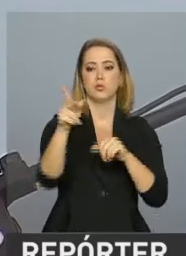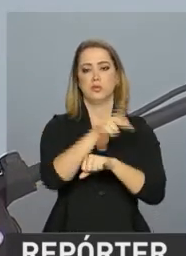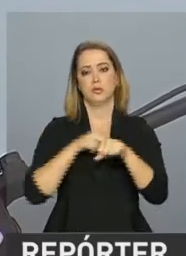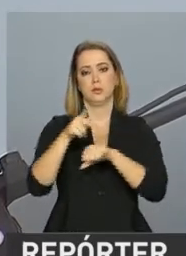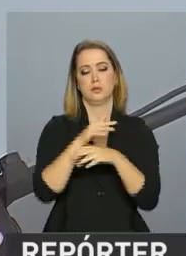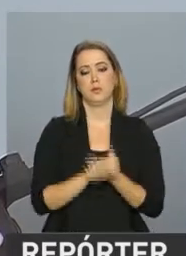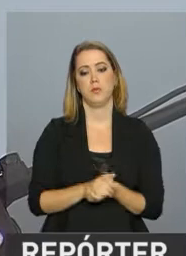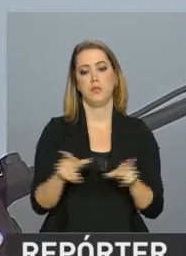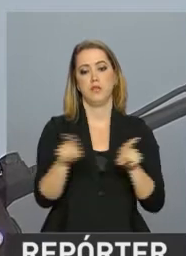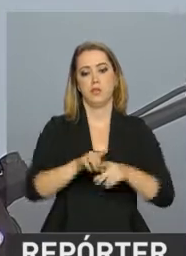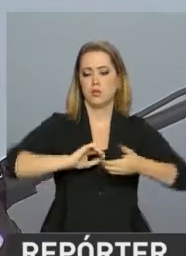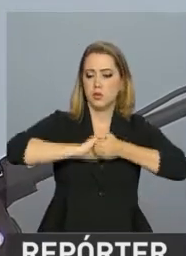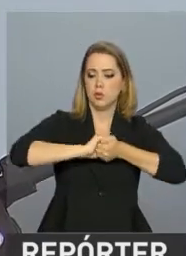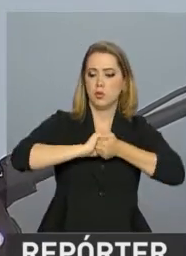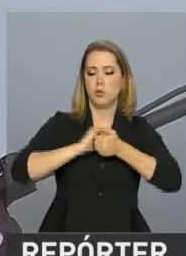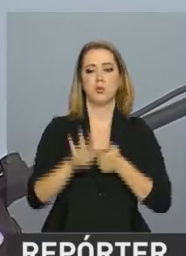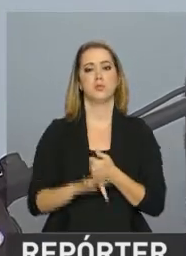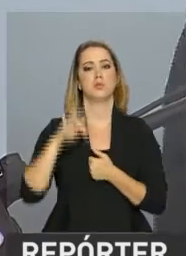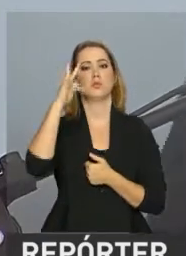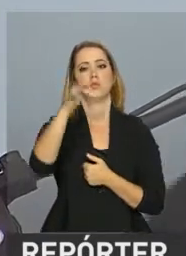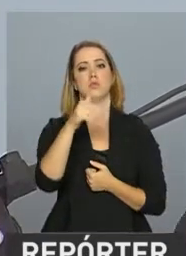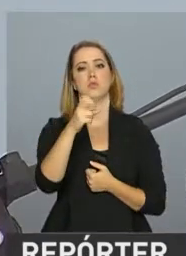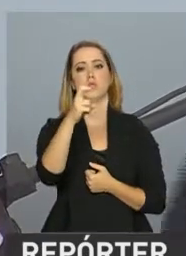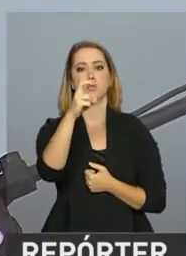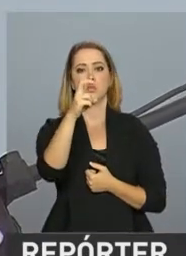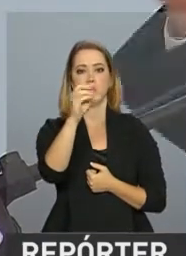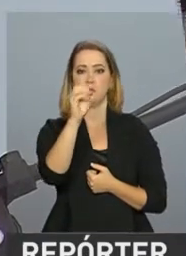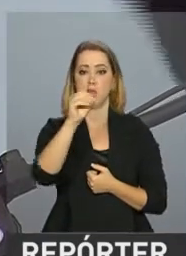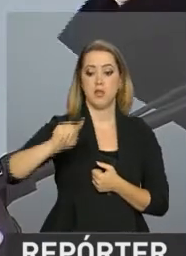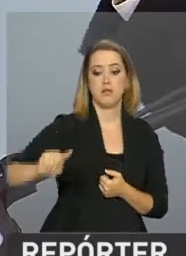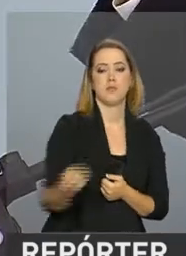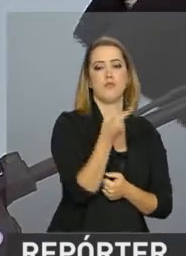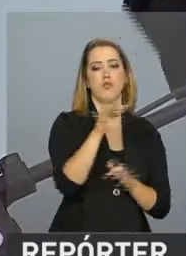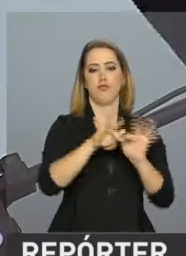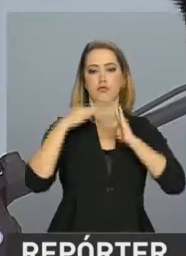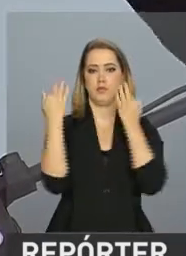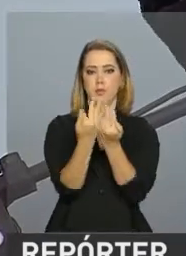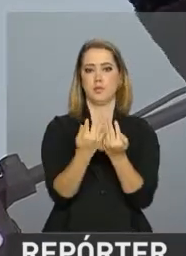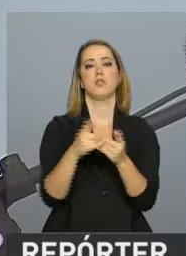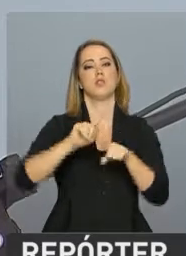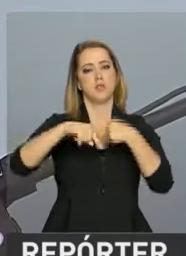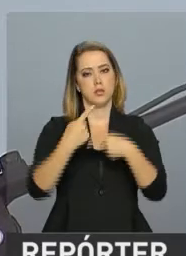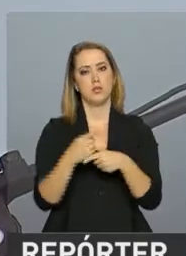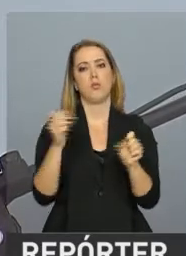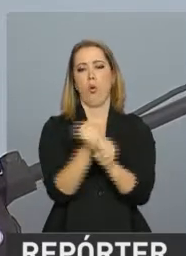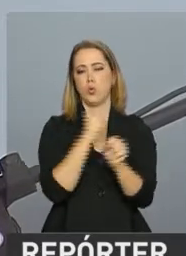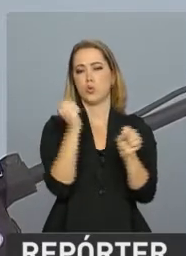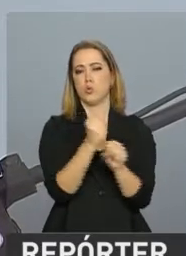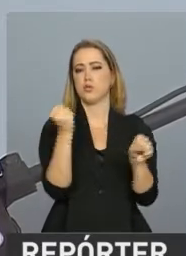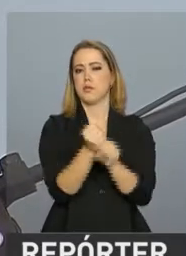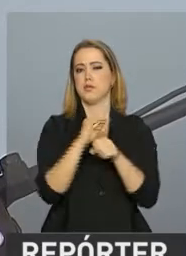brasil e quero cumprimentar para o futuro assim entrar mil famílias que resultaram das construções